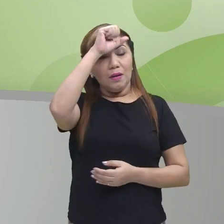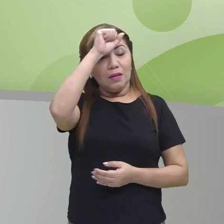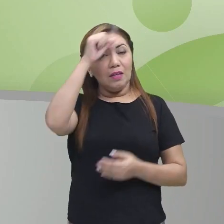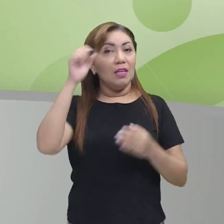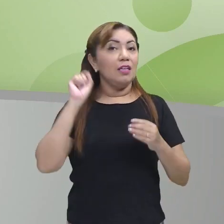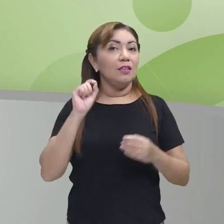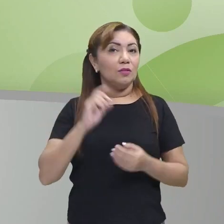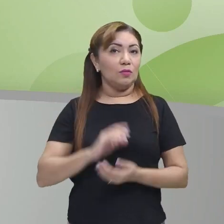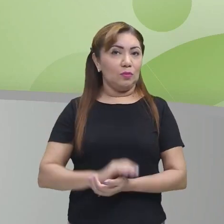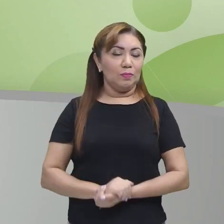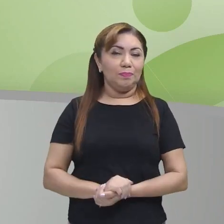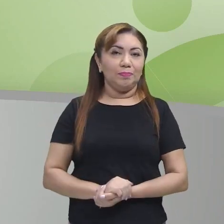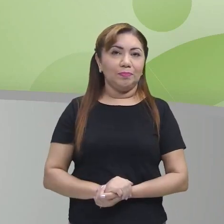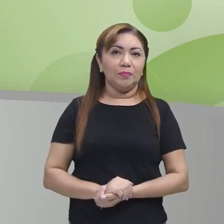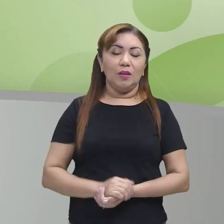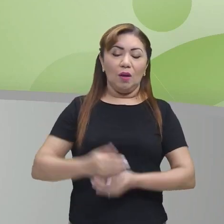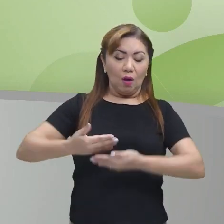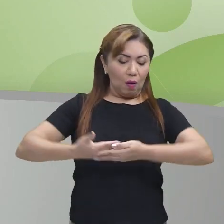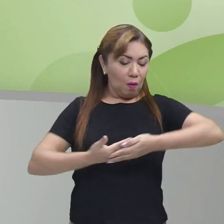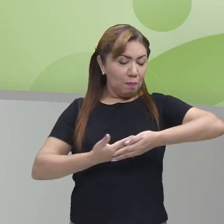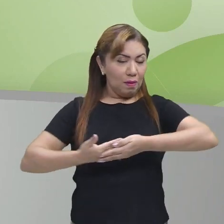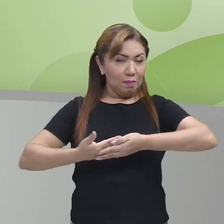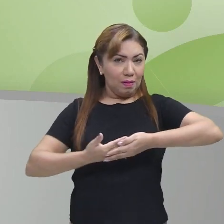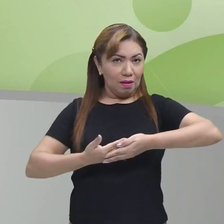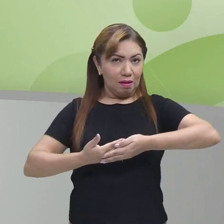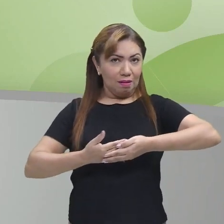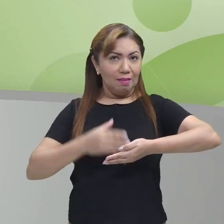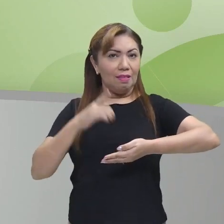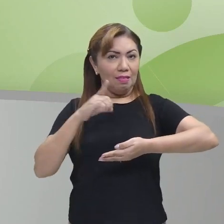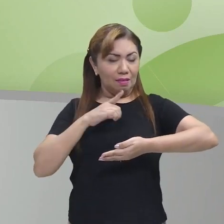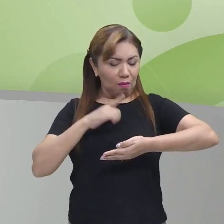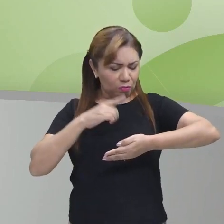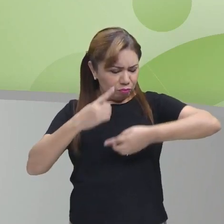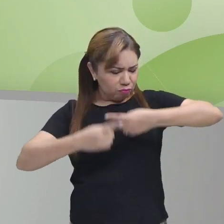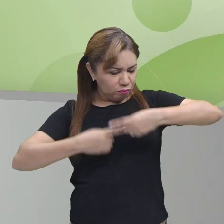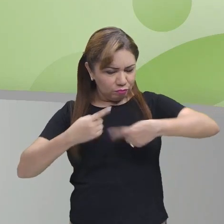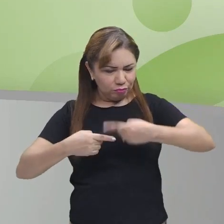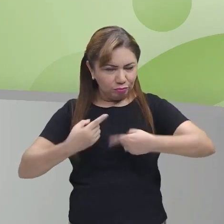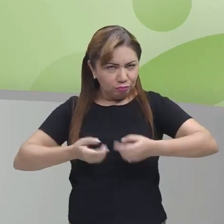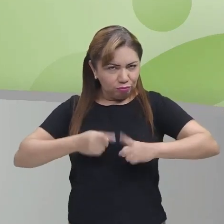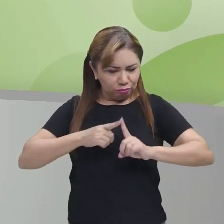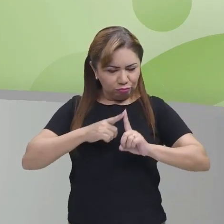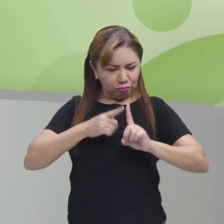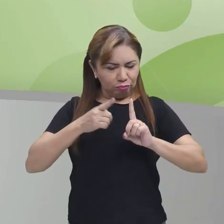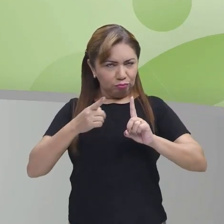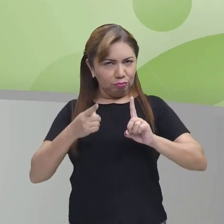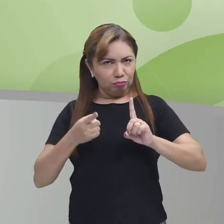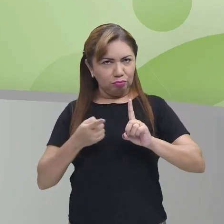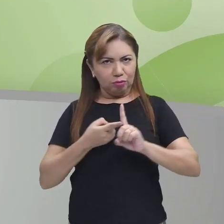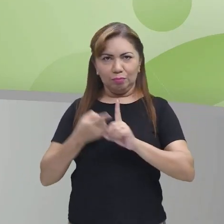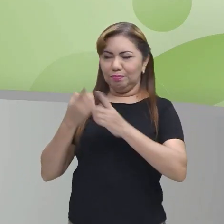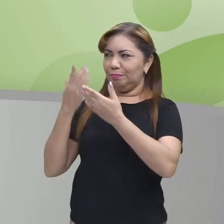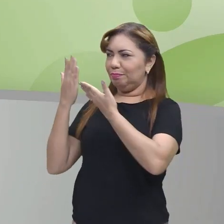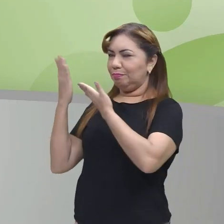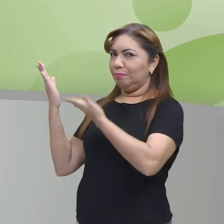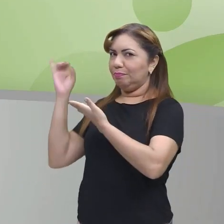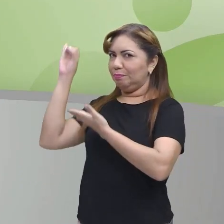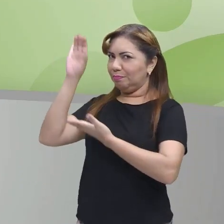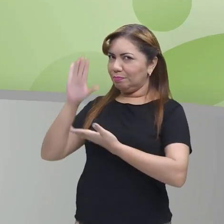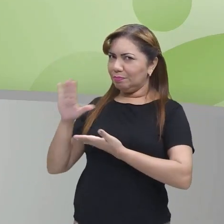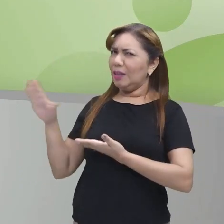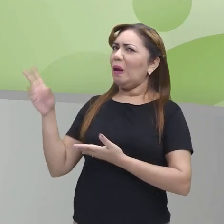bebês, eles são gerados de uma maneira muito interessante. Como você pode ver nesta imagem,